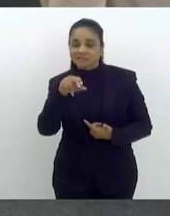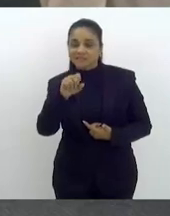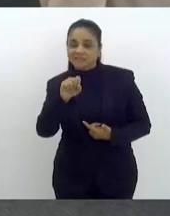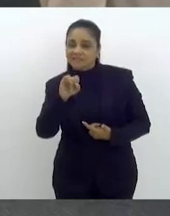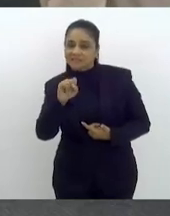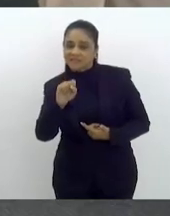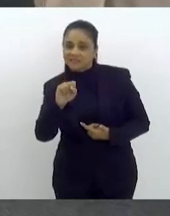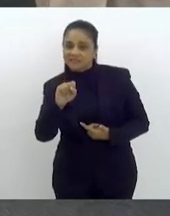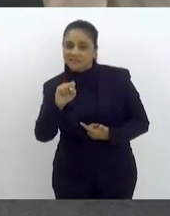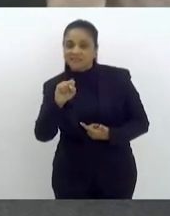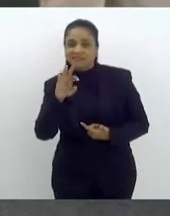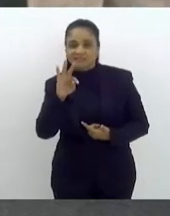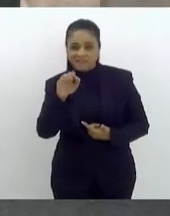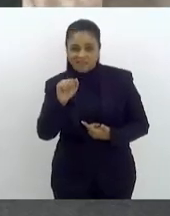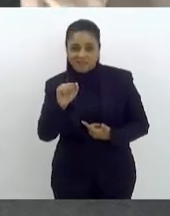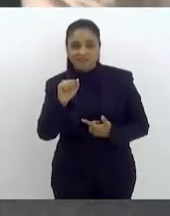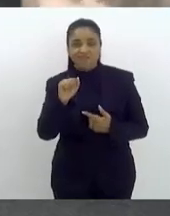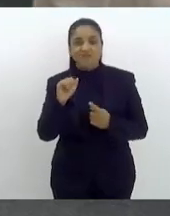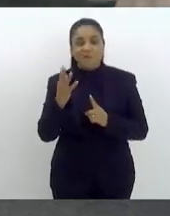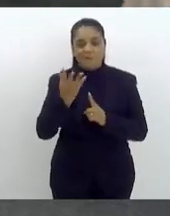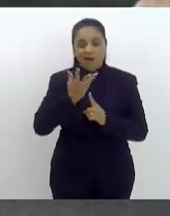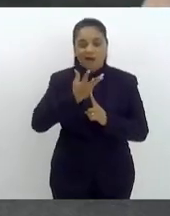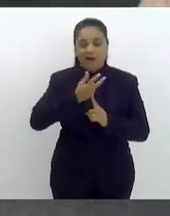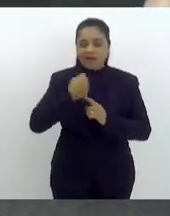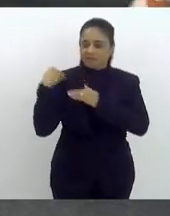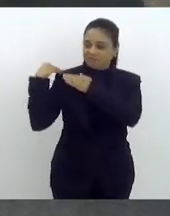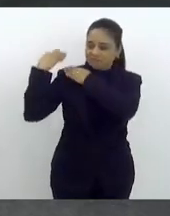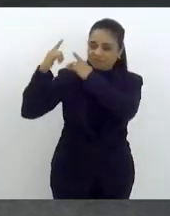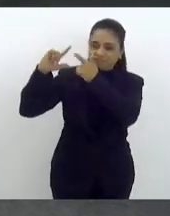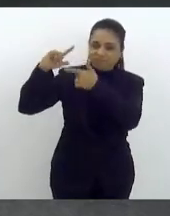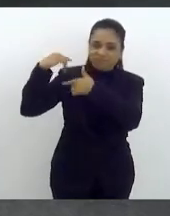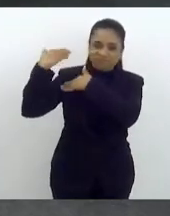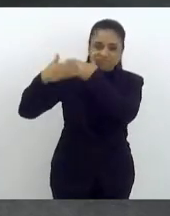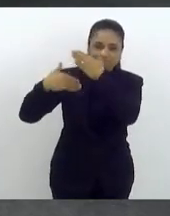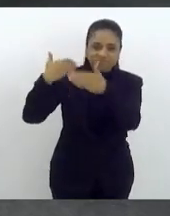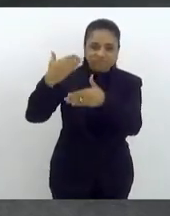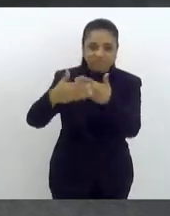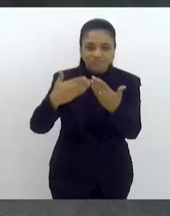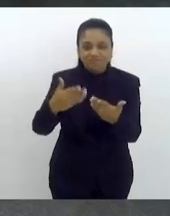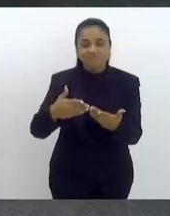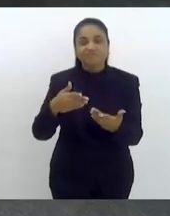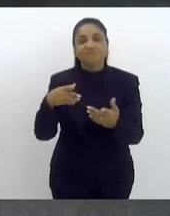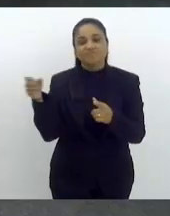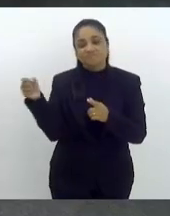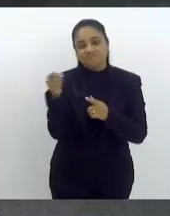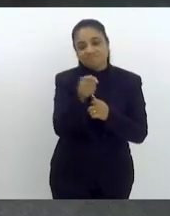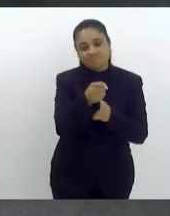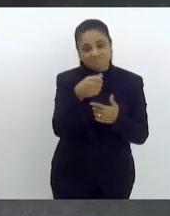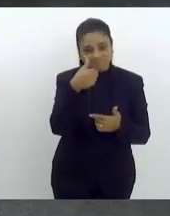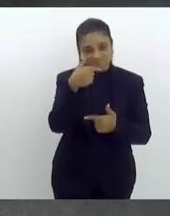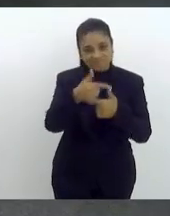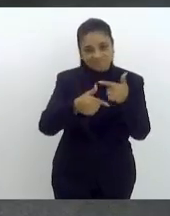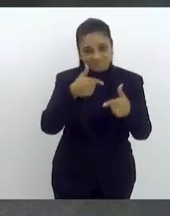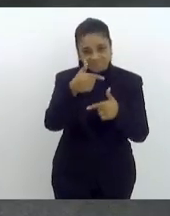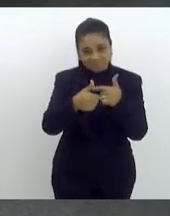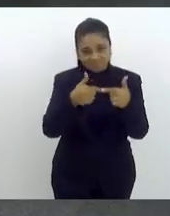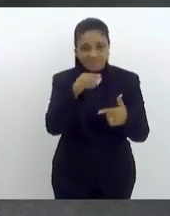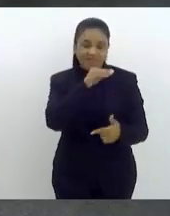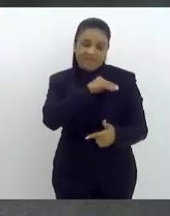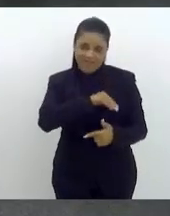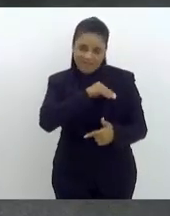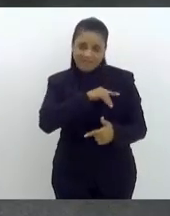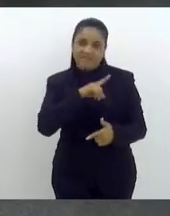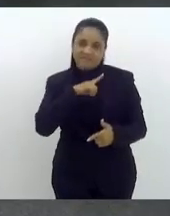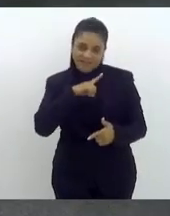ancestral para benefício também em termos de emprego e renda hoje é um debate que a gente traz